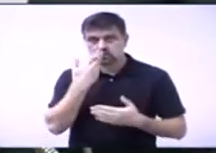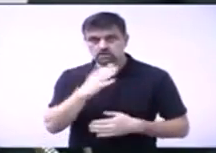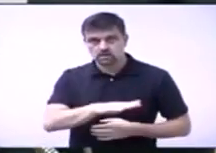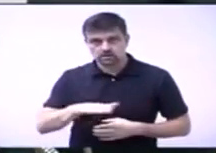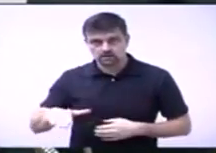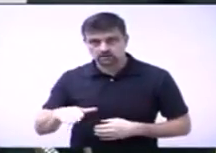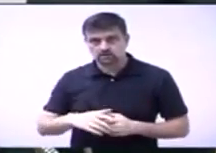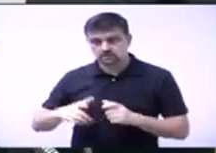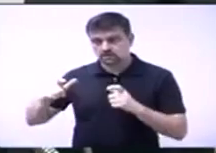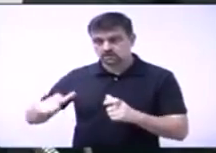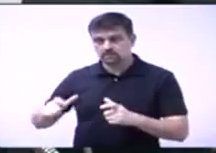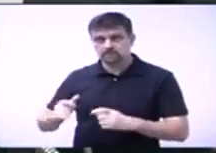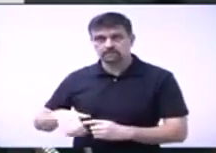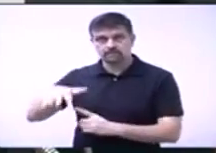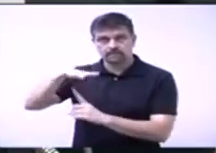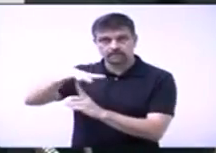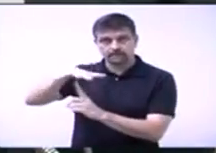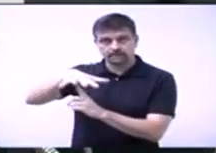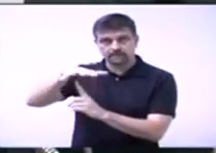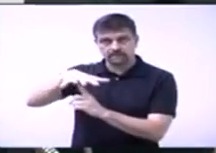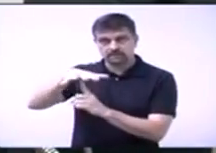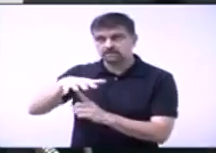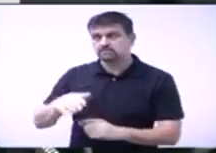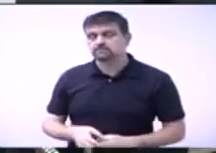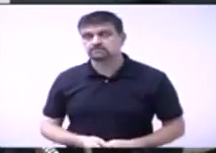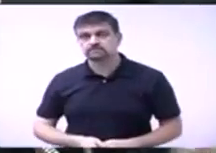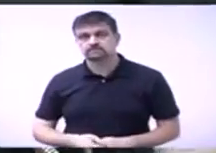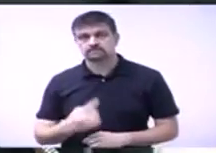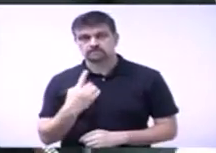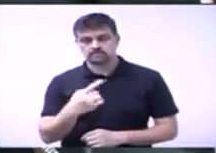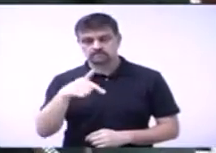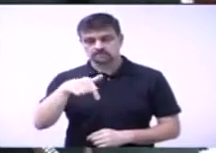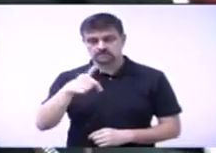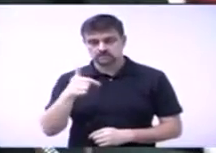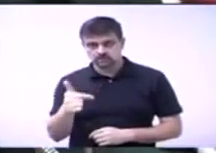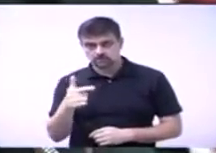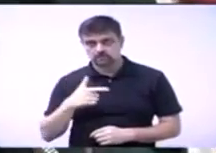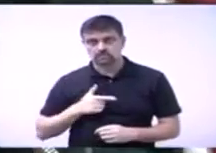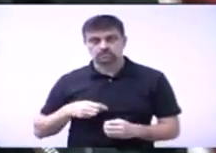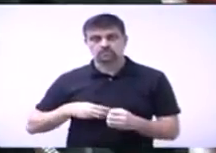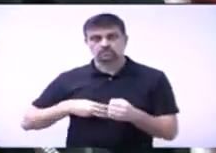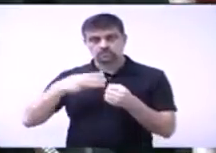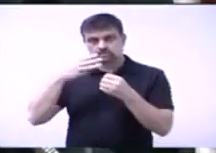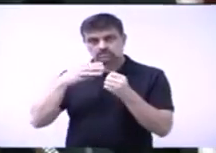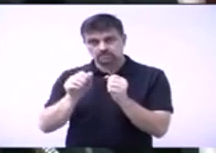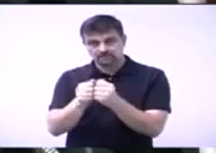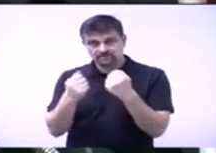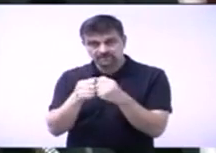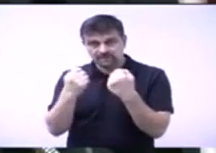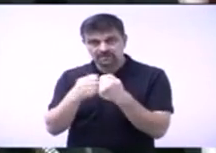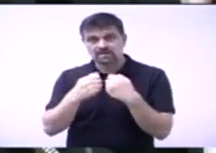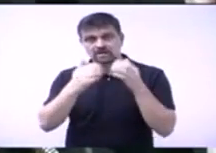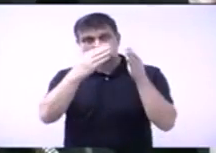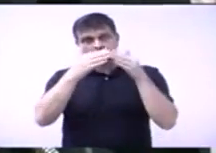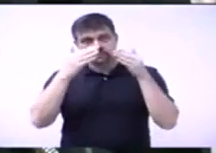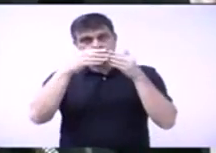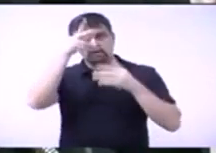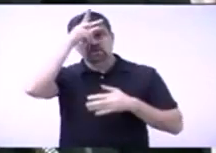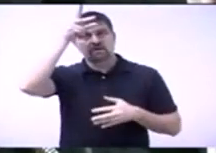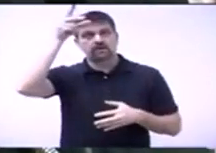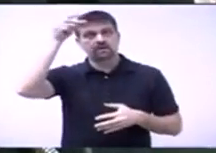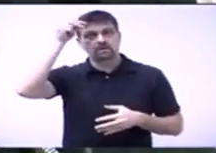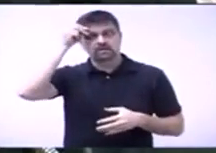no bairro Alto de Pinheiros. 182, do vereador Marquinho Fiorella, propõe ao Executivo